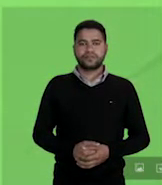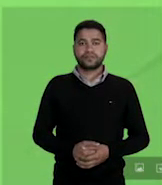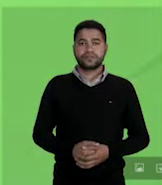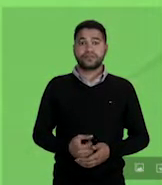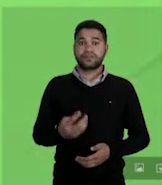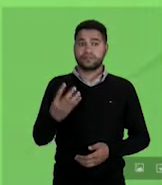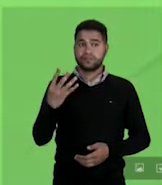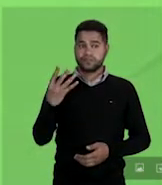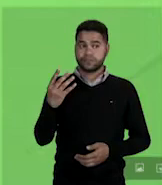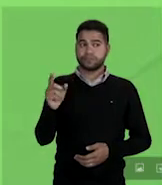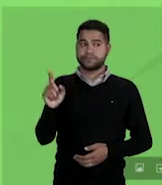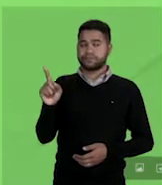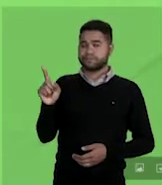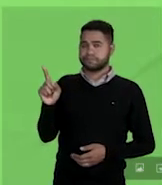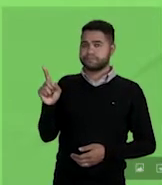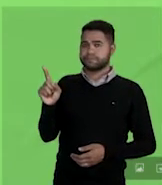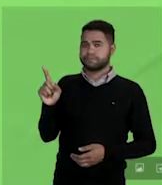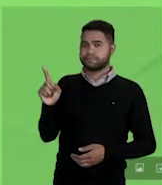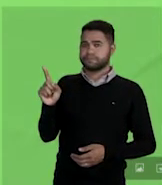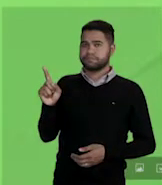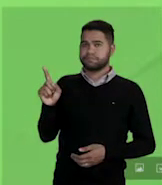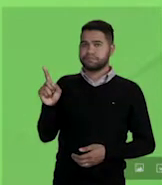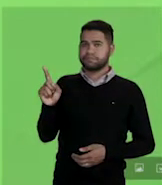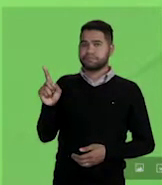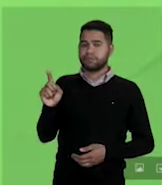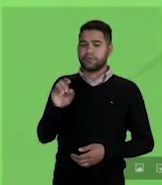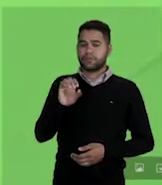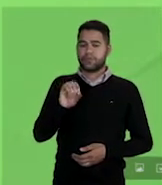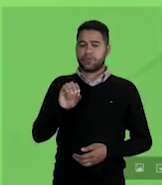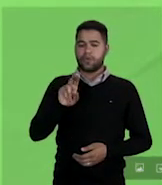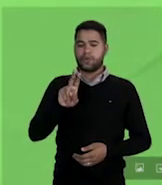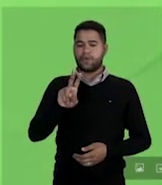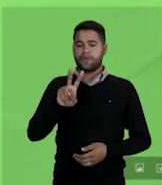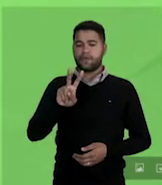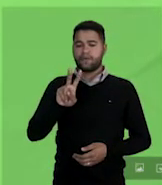Número 4, são os óvulos.